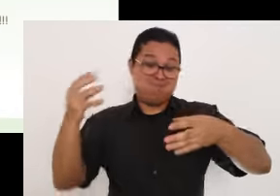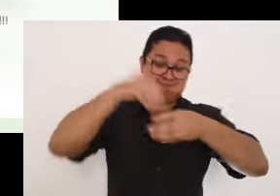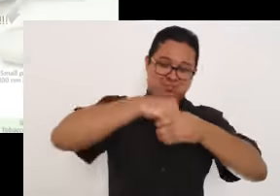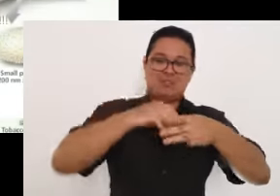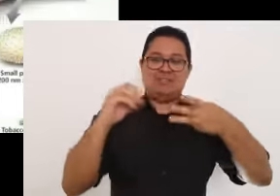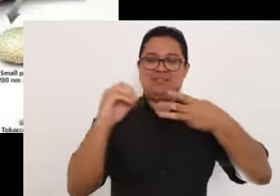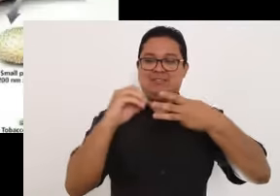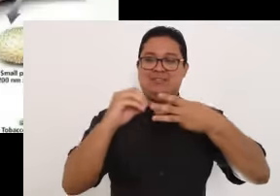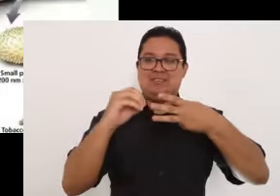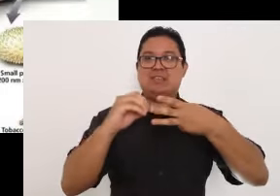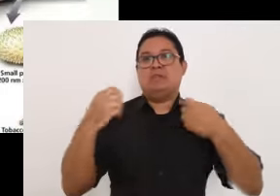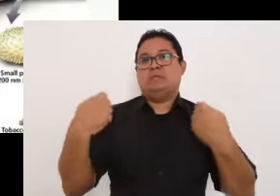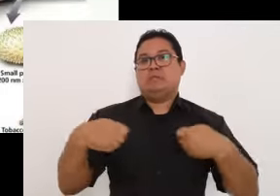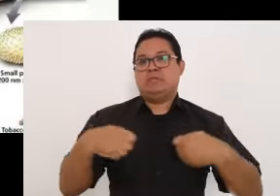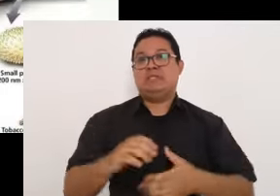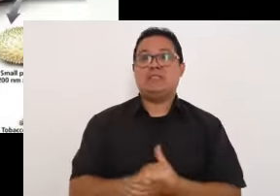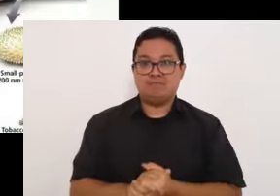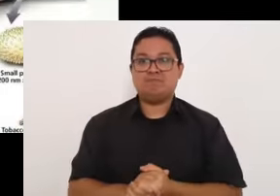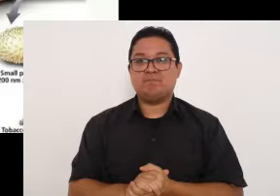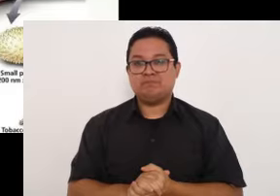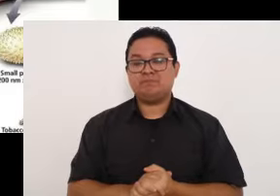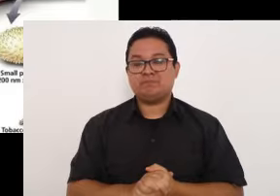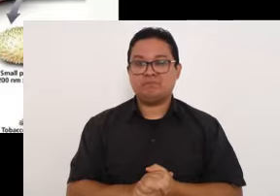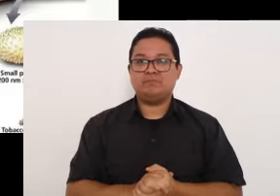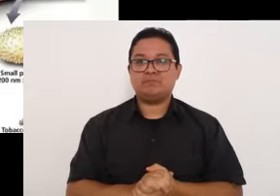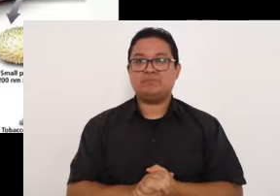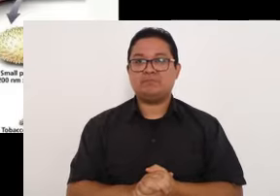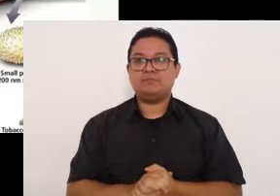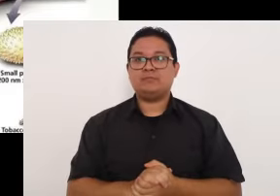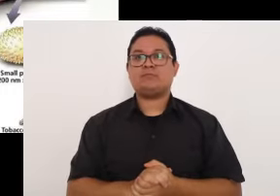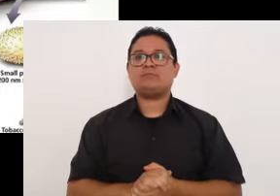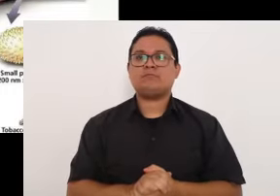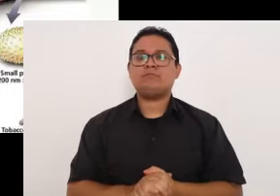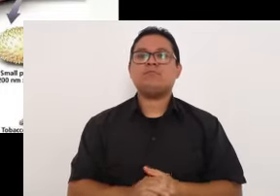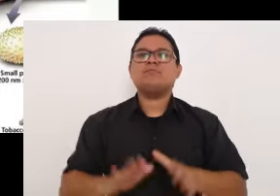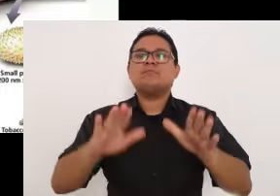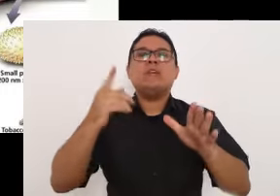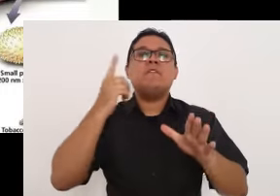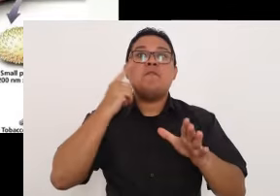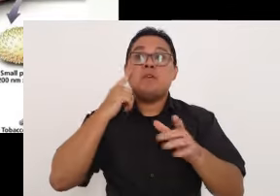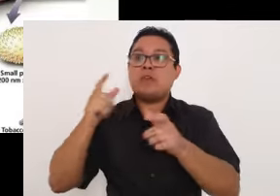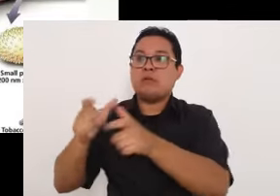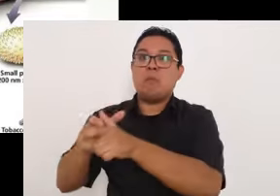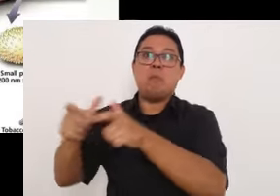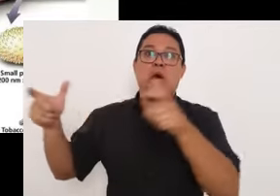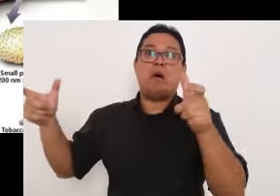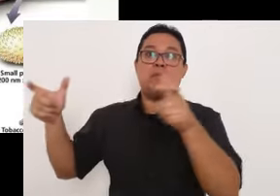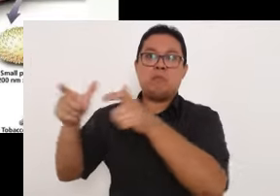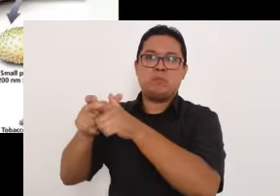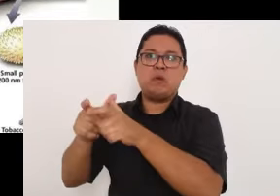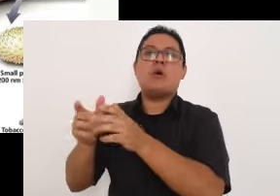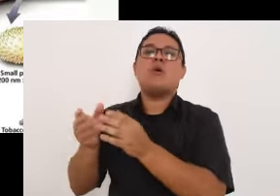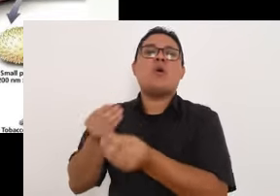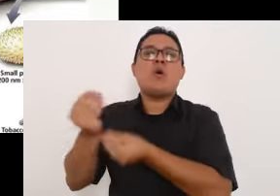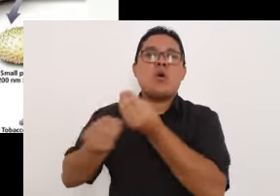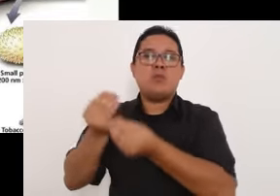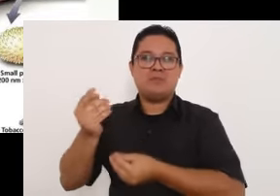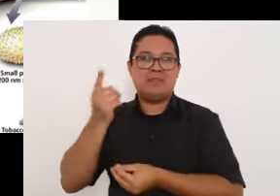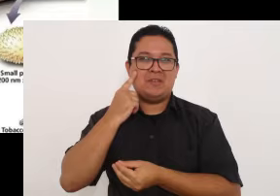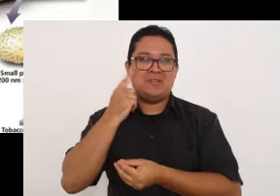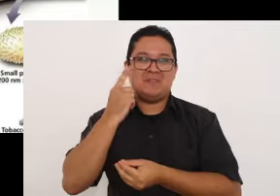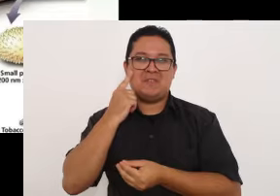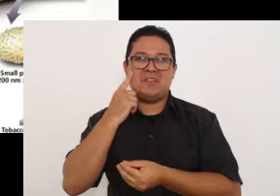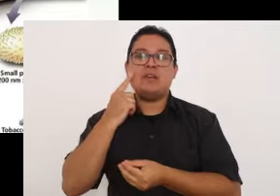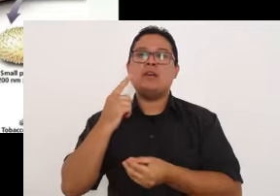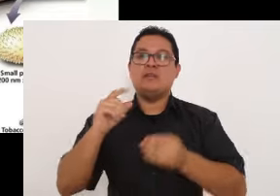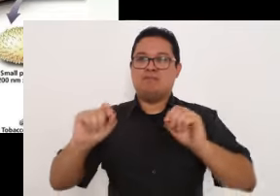Bom, então vamos ter uma noção da escala dos vírus? Aqui a gente teria uma